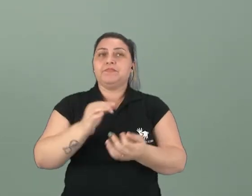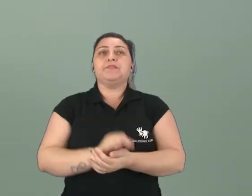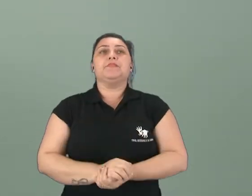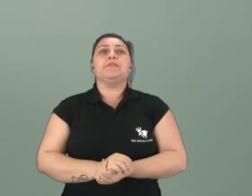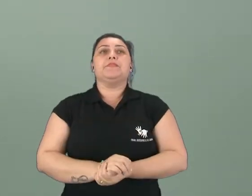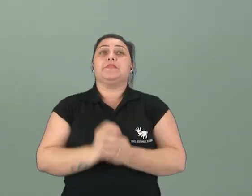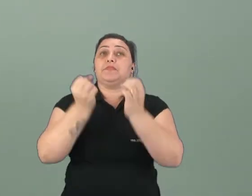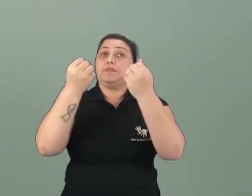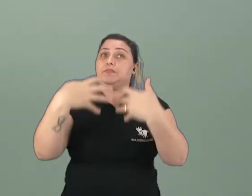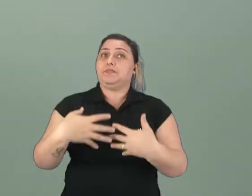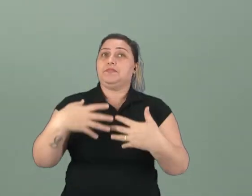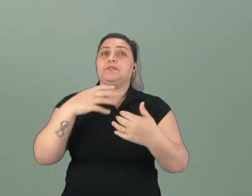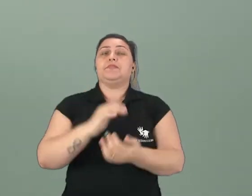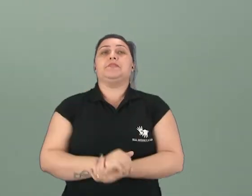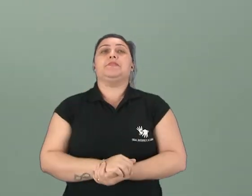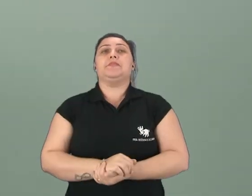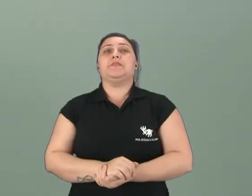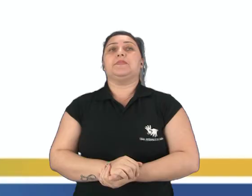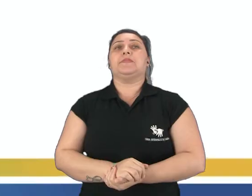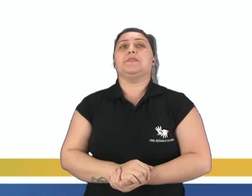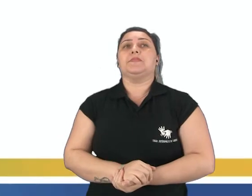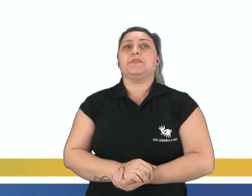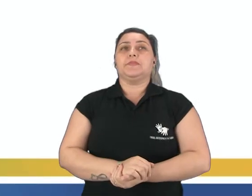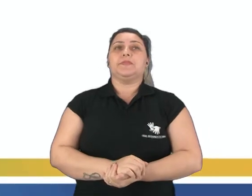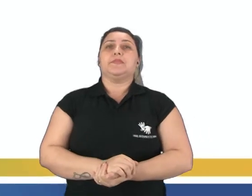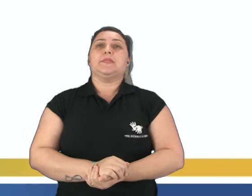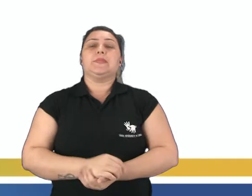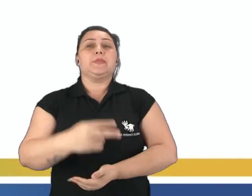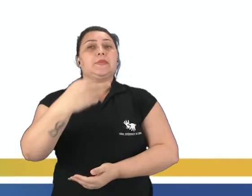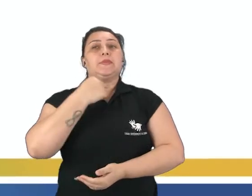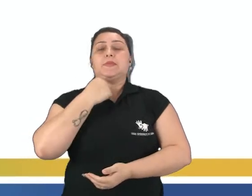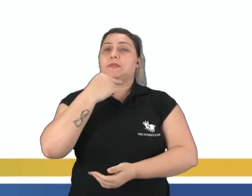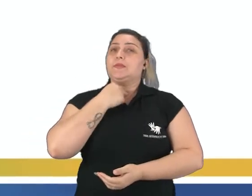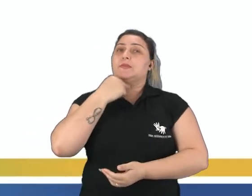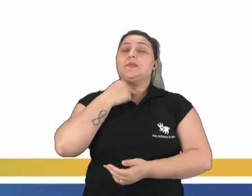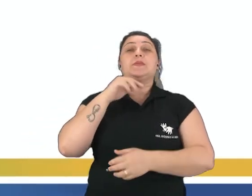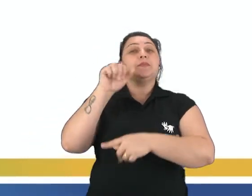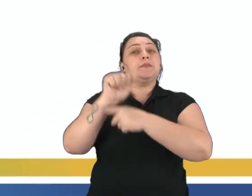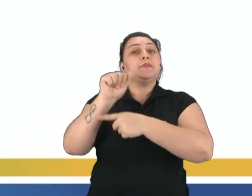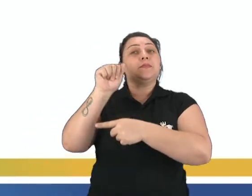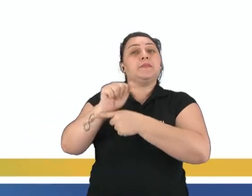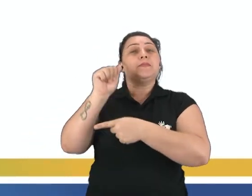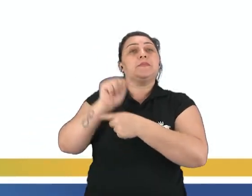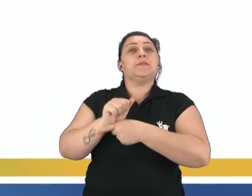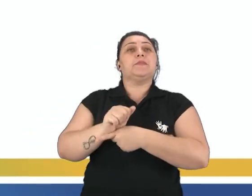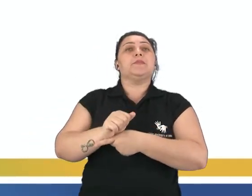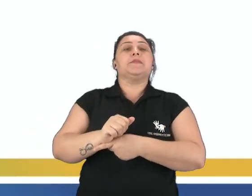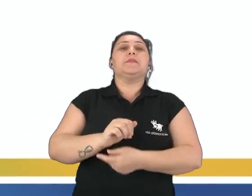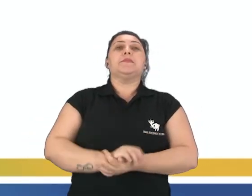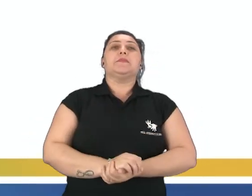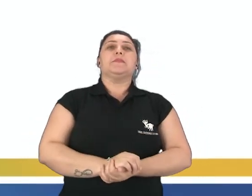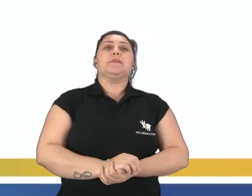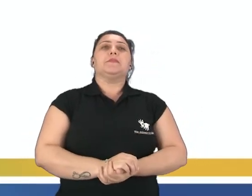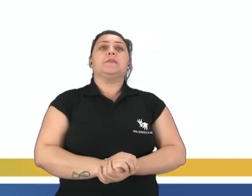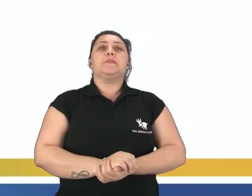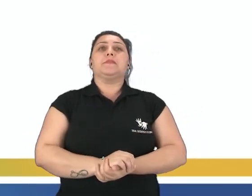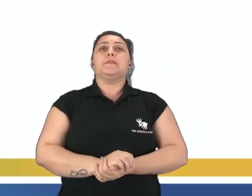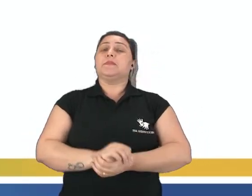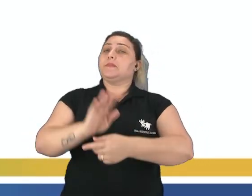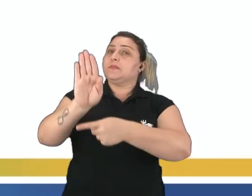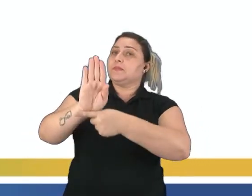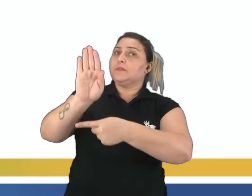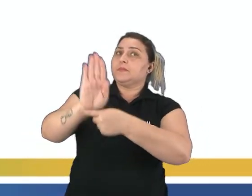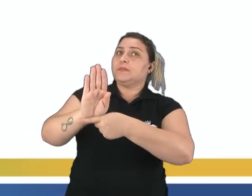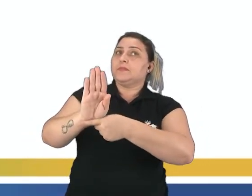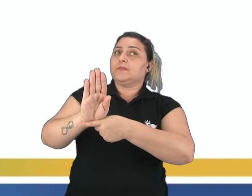Está explicando, descrevendo. Então, não pode ser a letra A, contar uma história. A letra